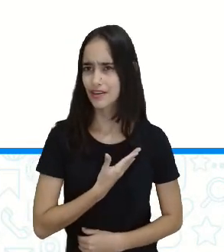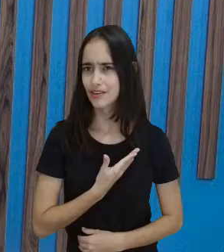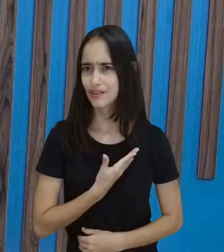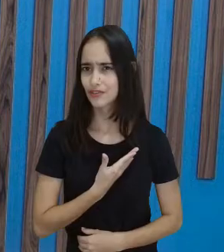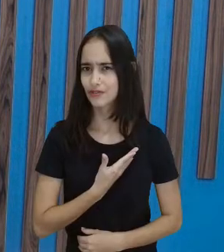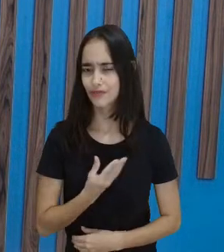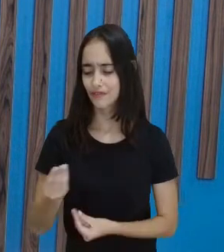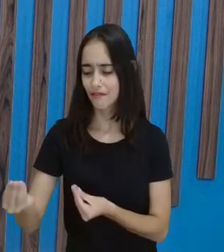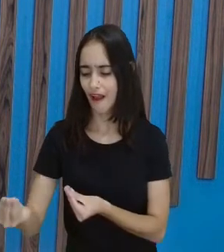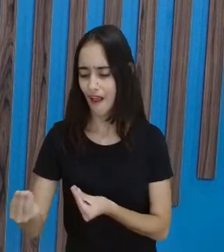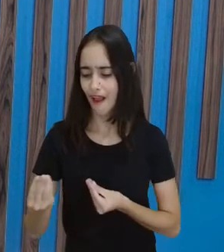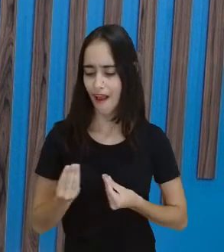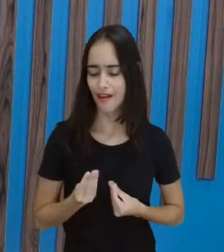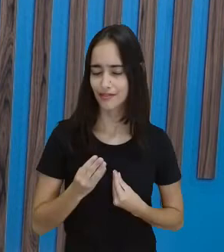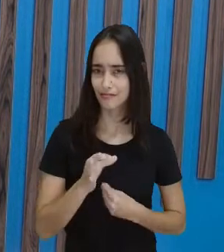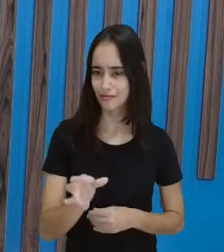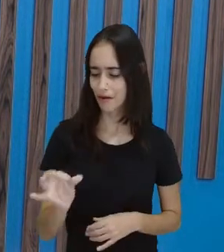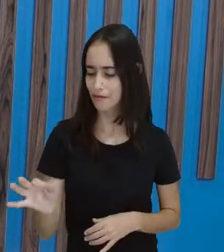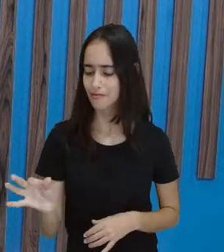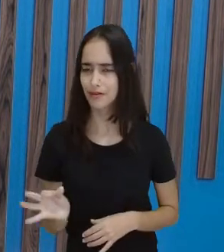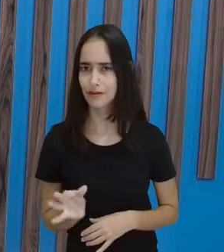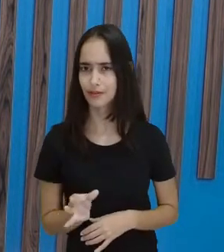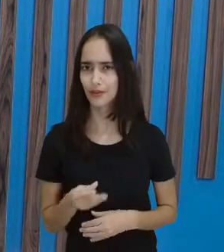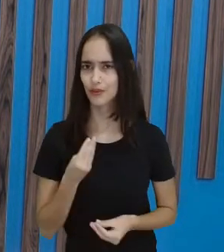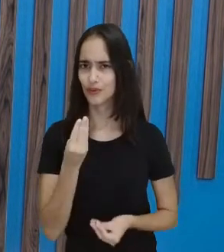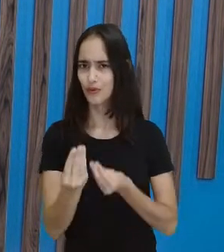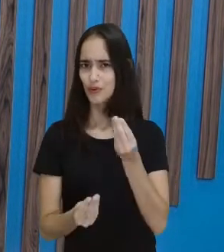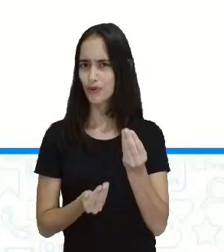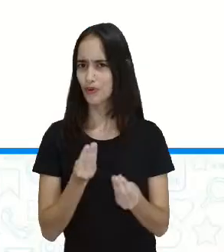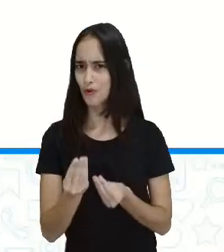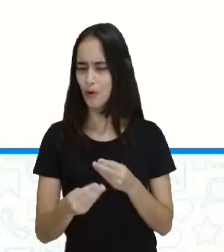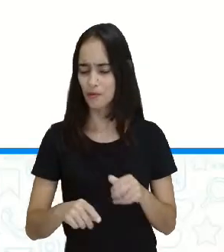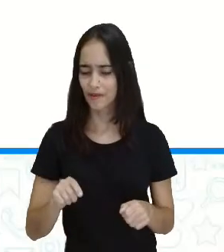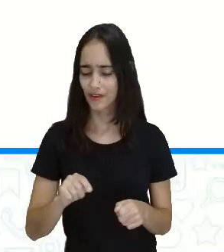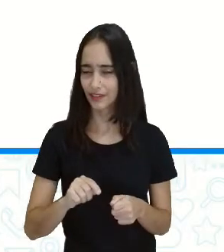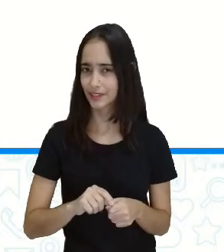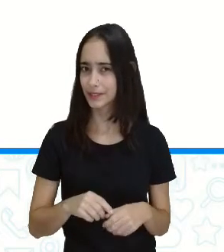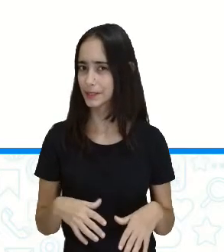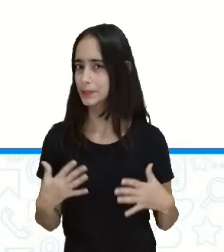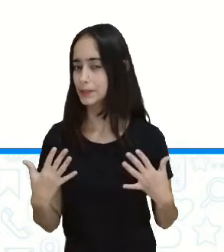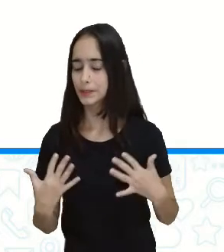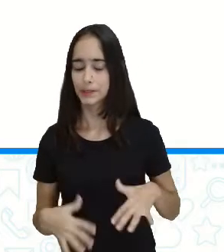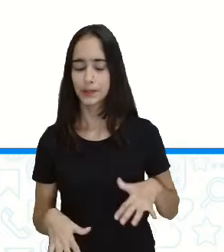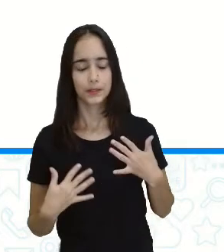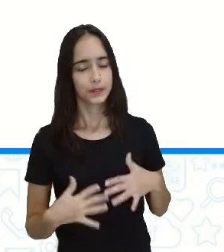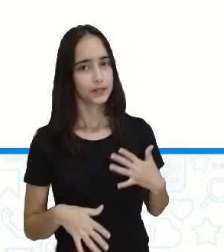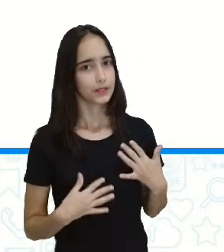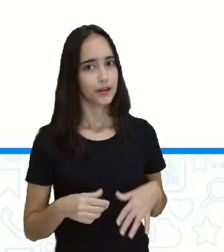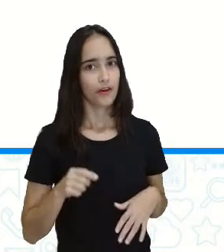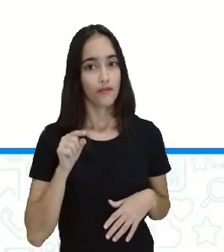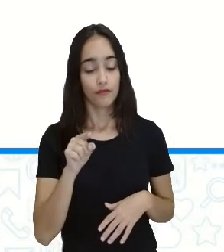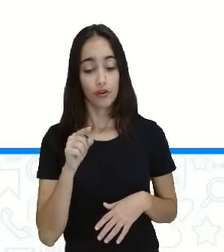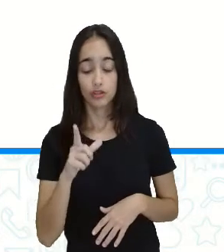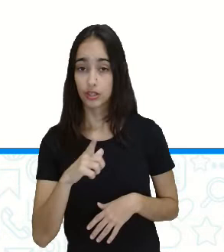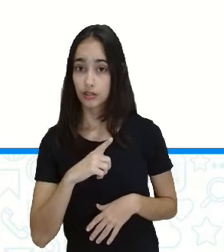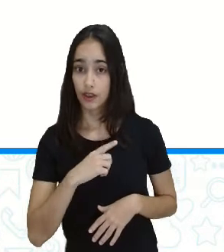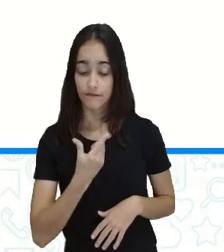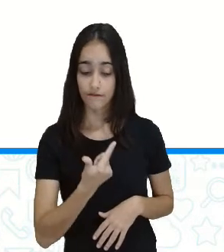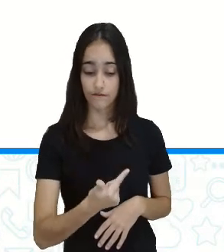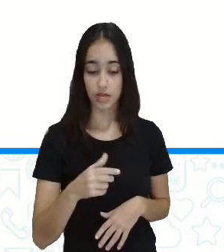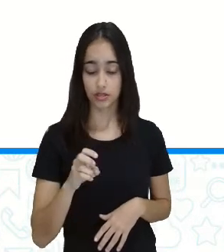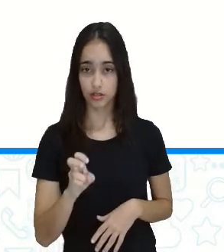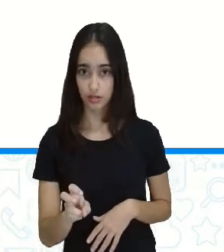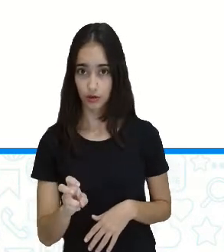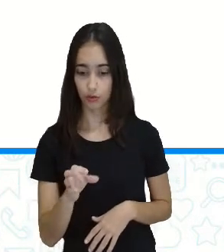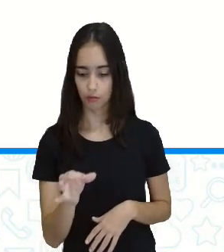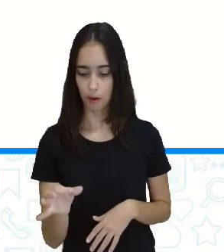problema? Contem aí para mim, como é que vai resolver essa situação? Você tem 25 bolas e vai formar pacotes com